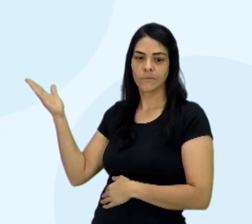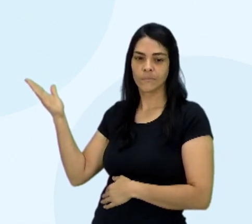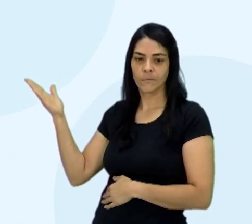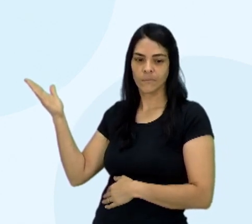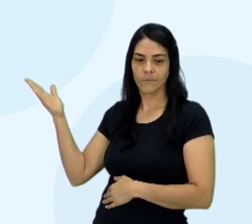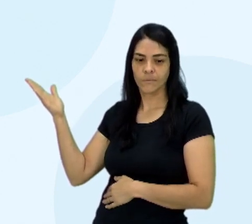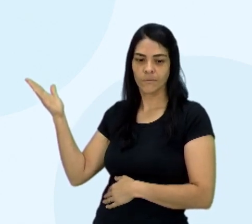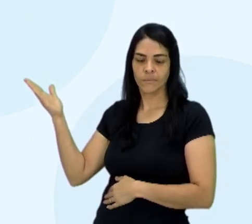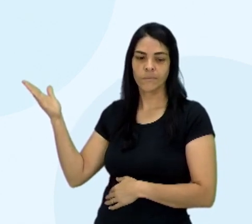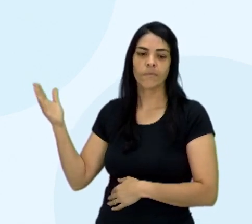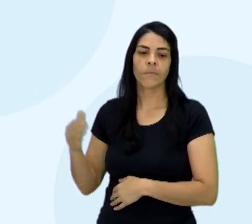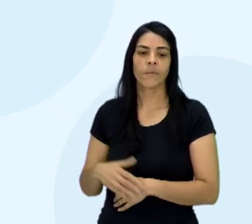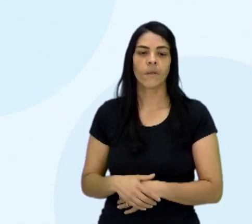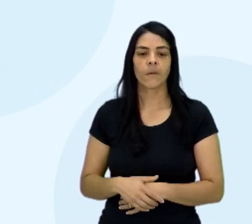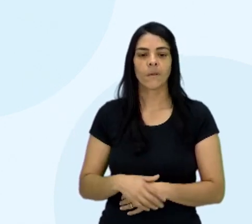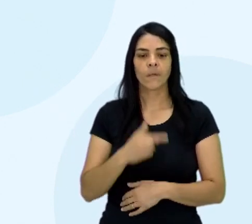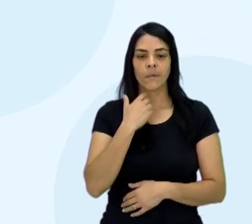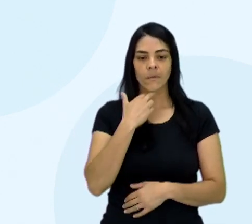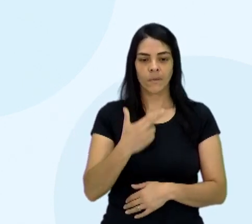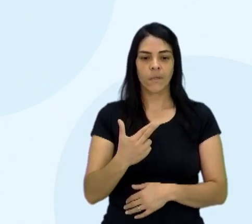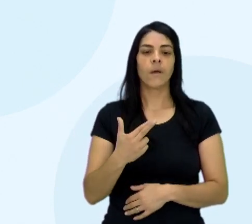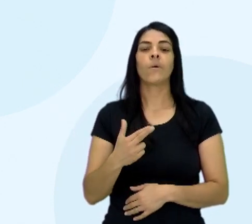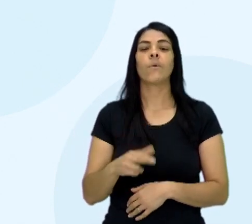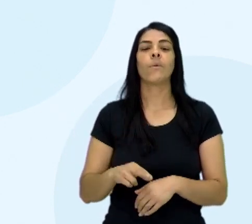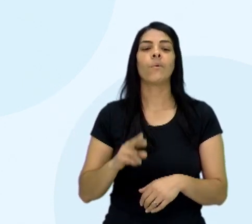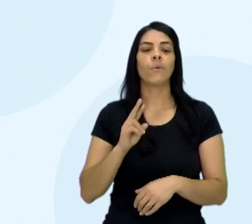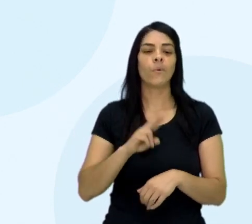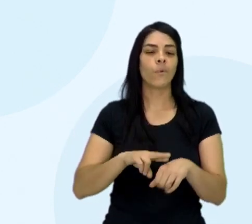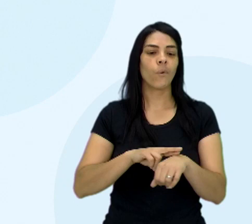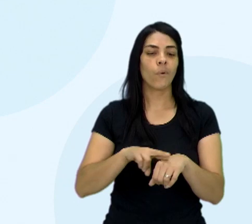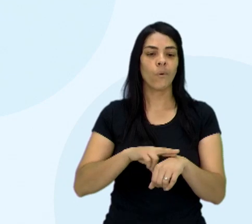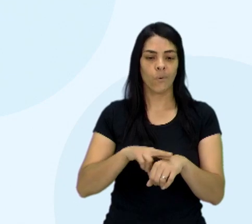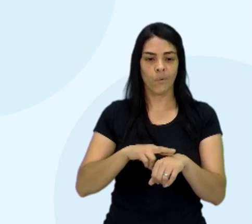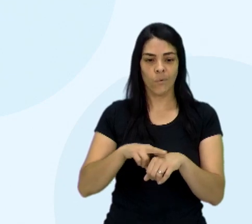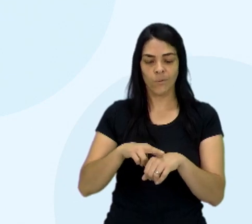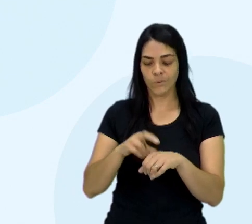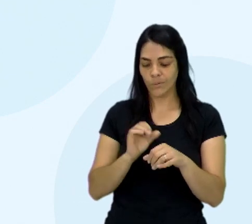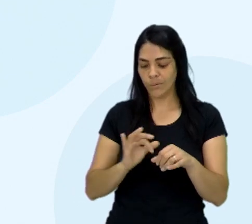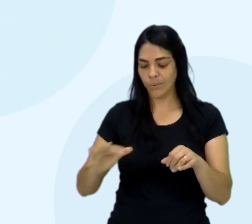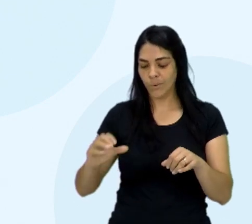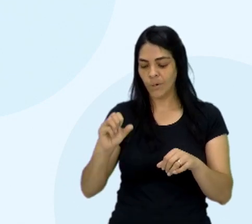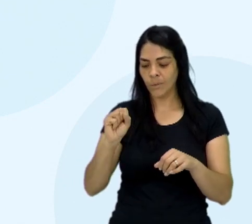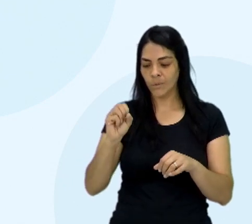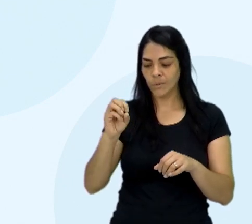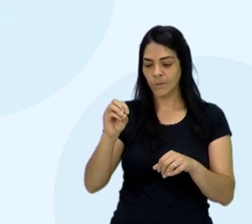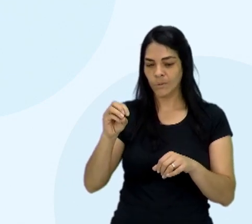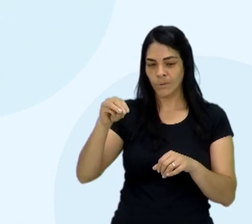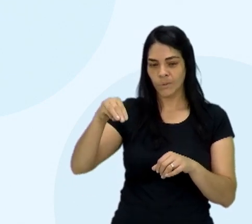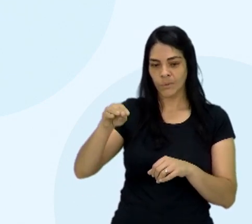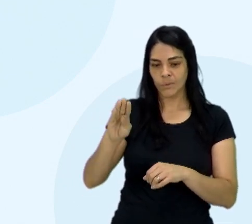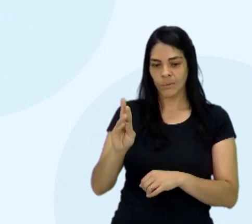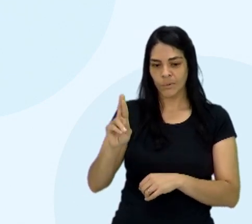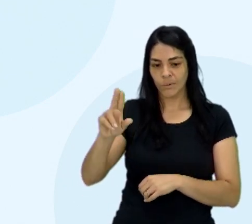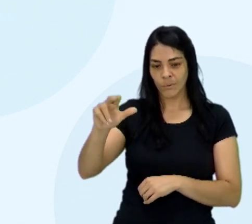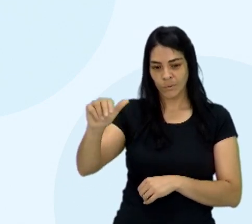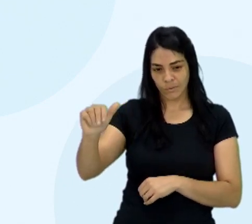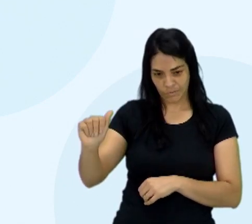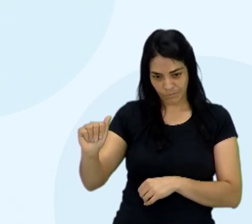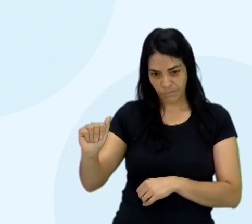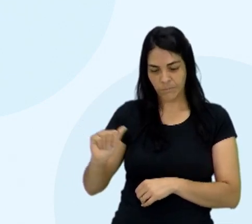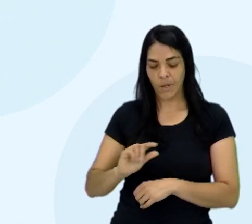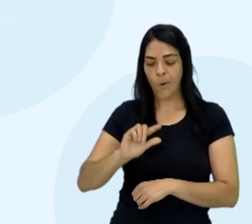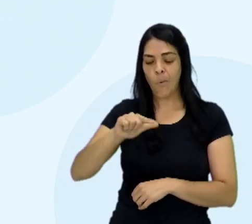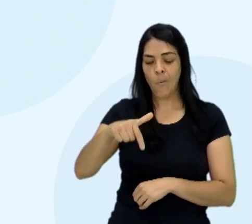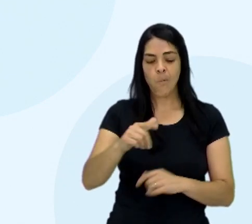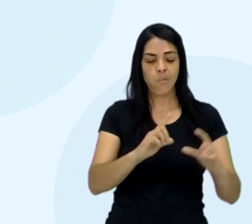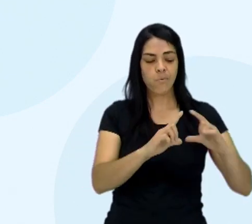De roxo, é da altura da sombra. Isso eu estou falando da sombra por causa do experimento, mas poderia ser qualquer outros triângulos.